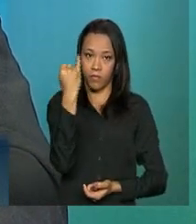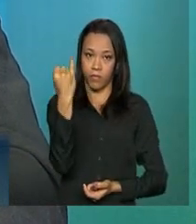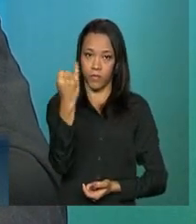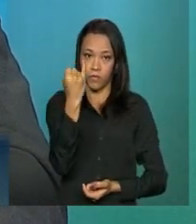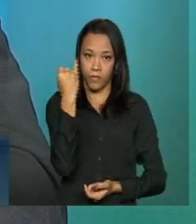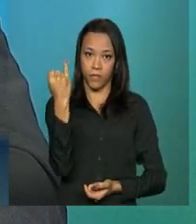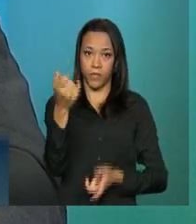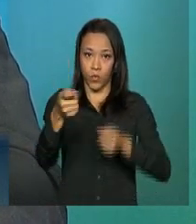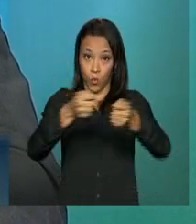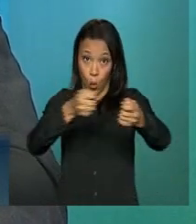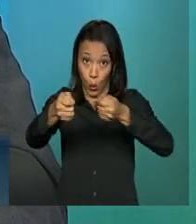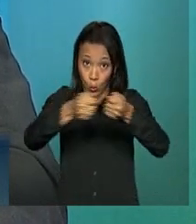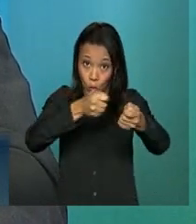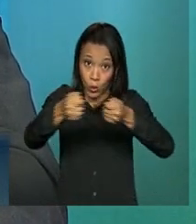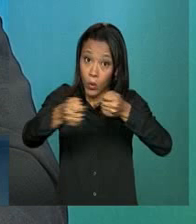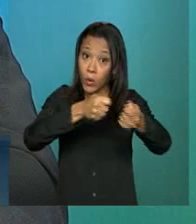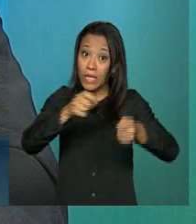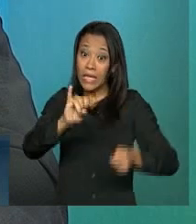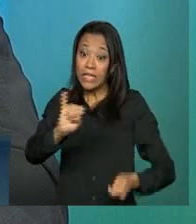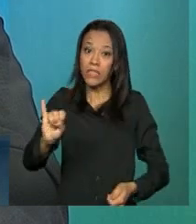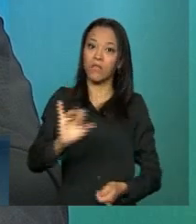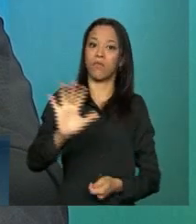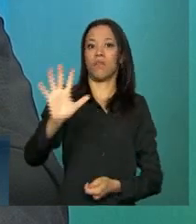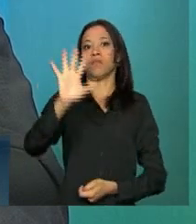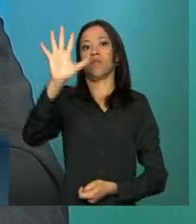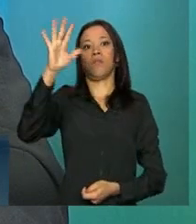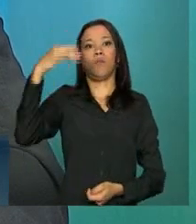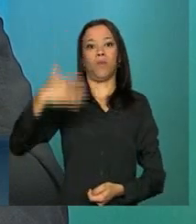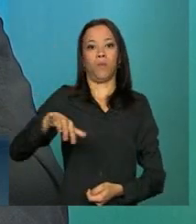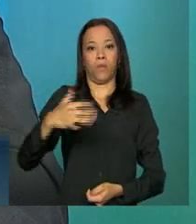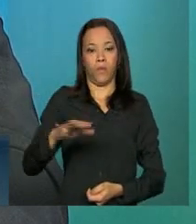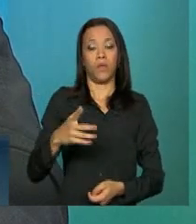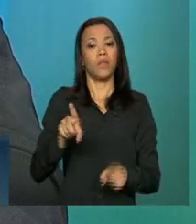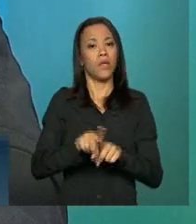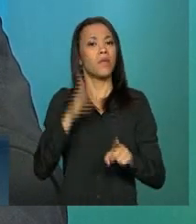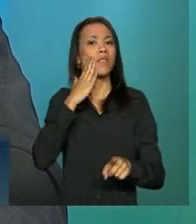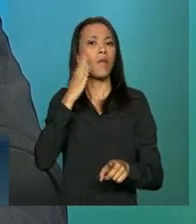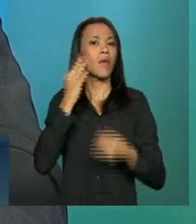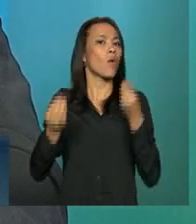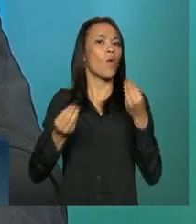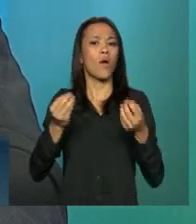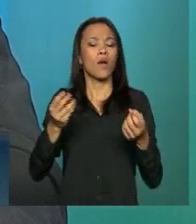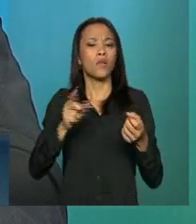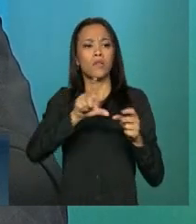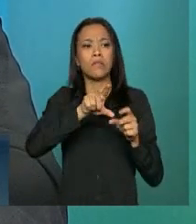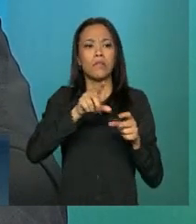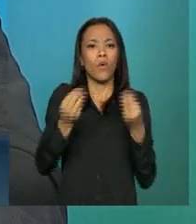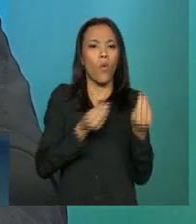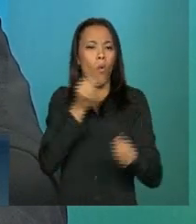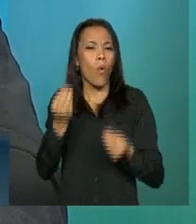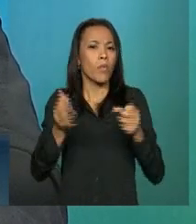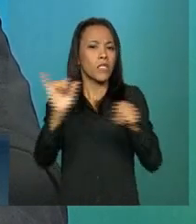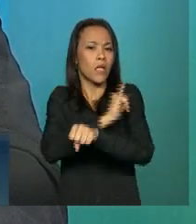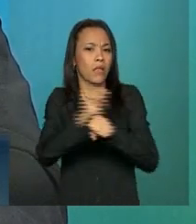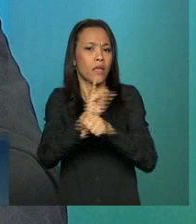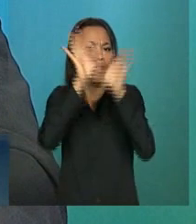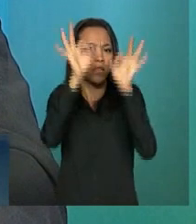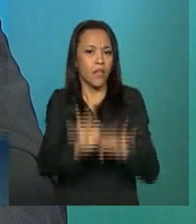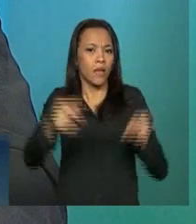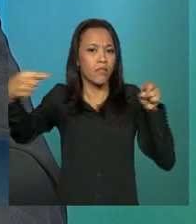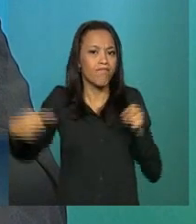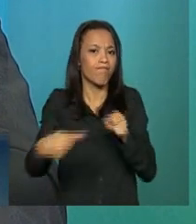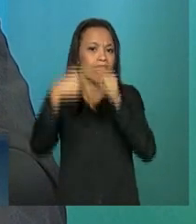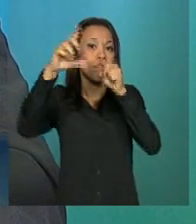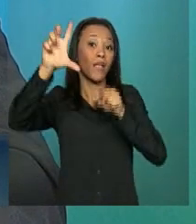do controle da inflação e à sua disposição de tomar as medidas cabíveis. E ele tem